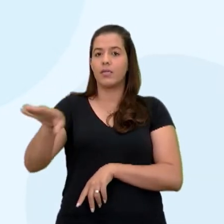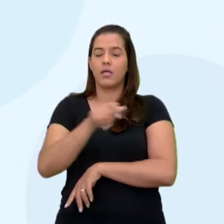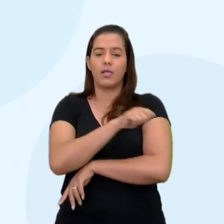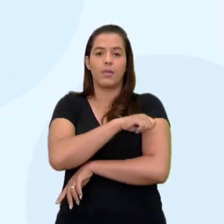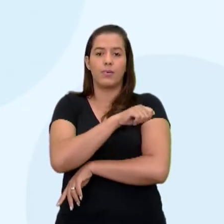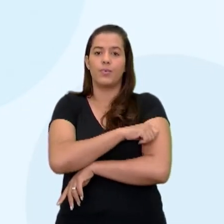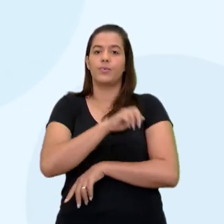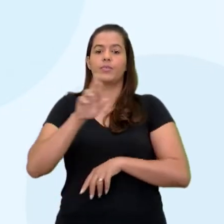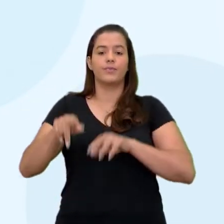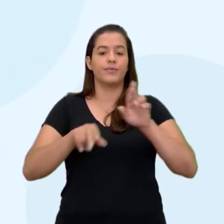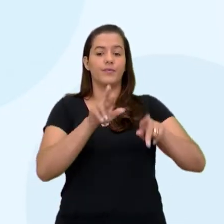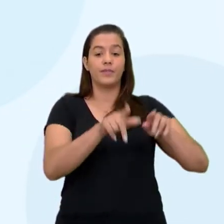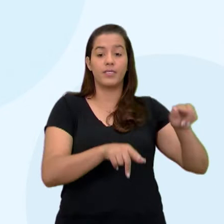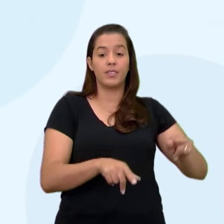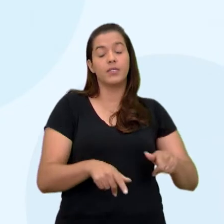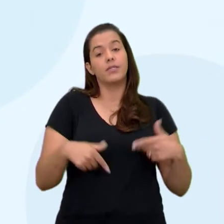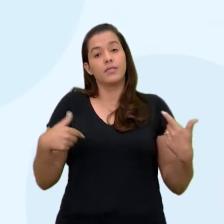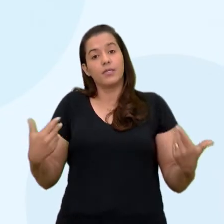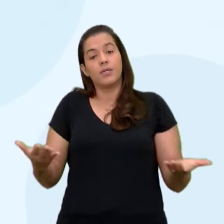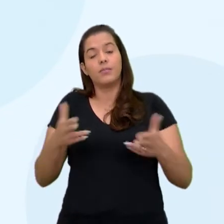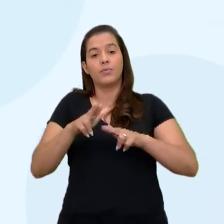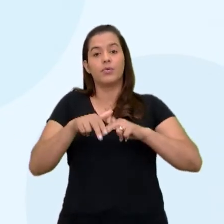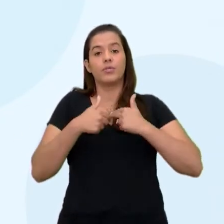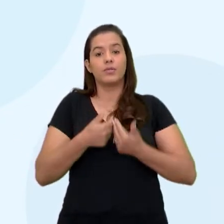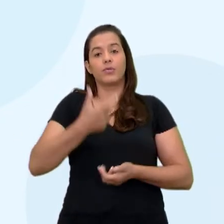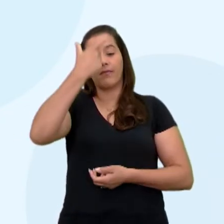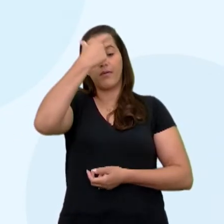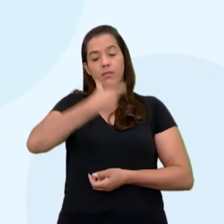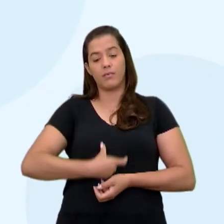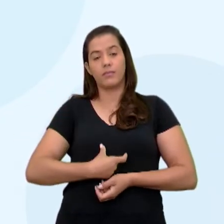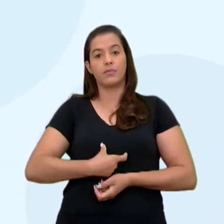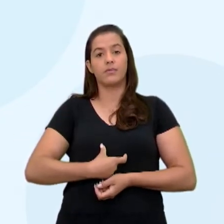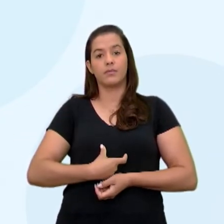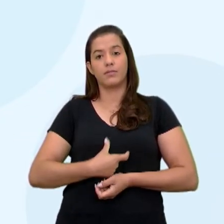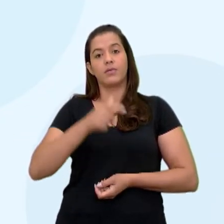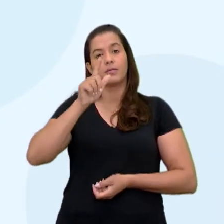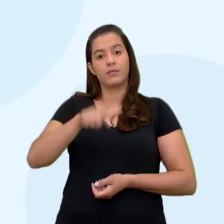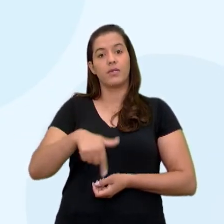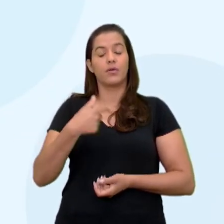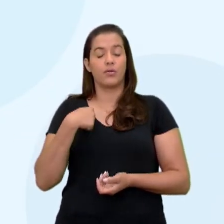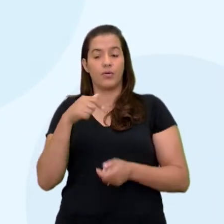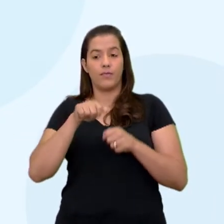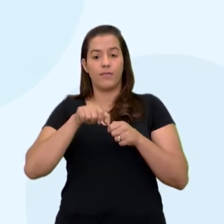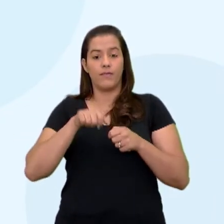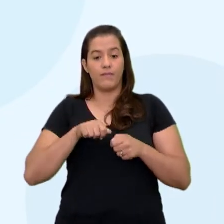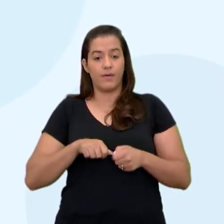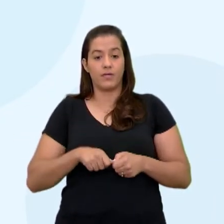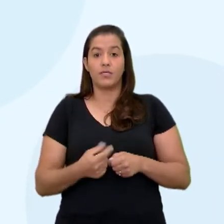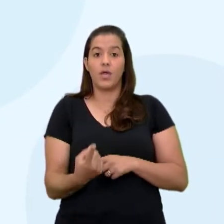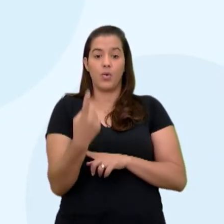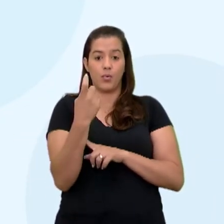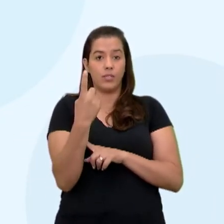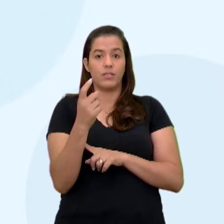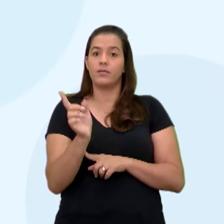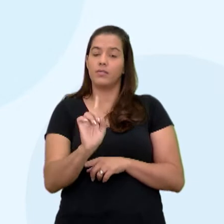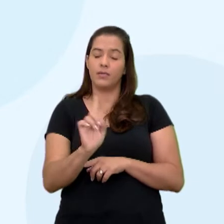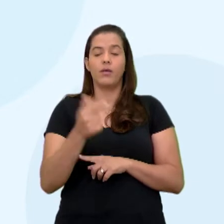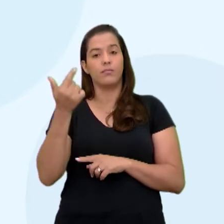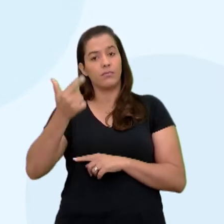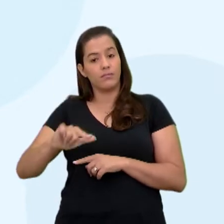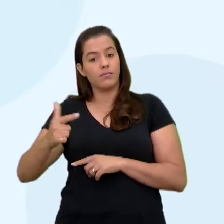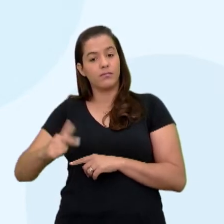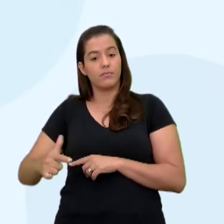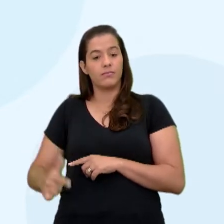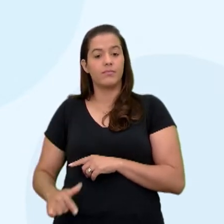minha identidade na construção do mapa mental, mas lembrando que não é a única. Olha lá, uma